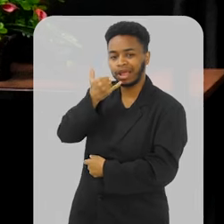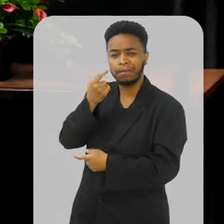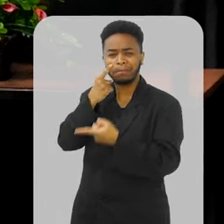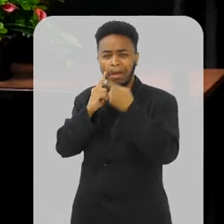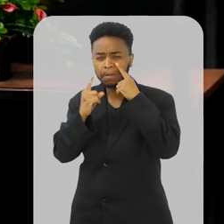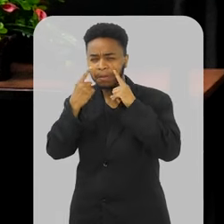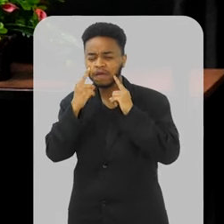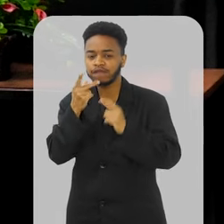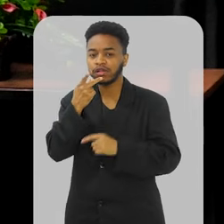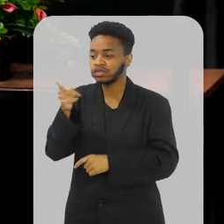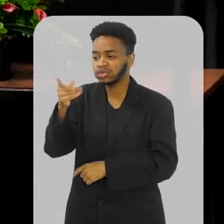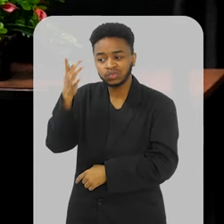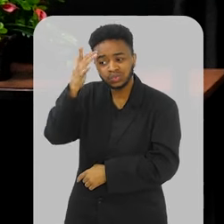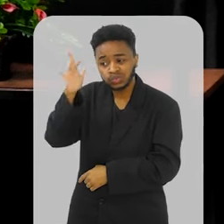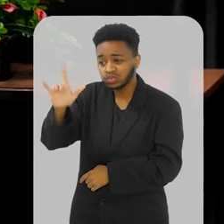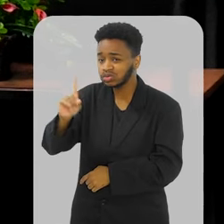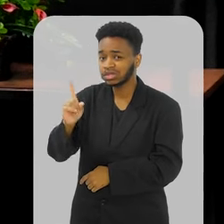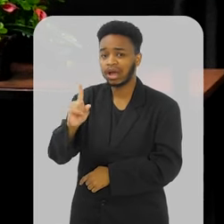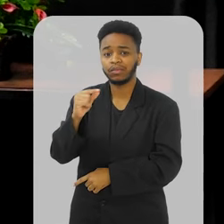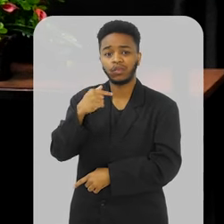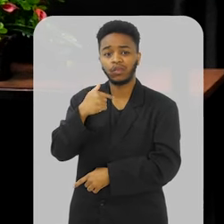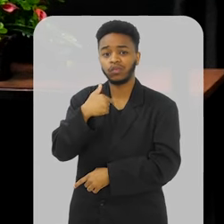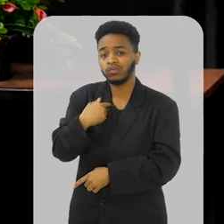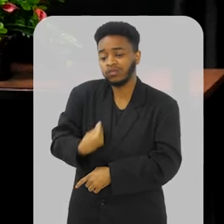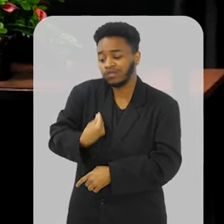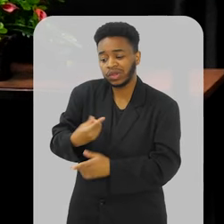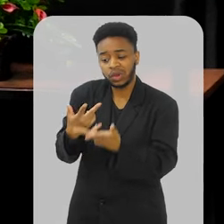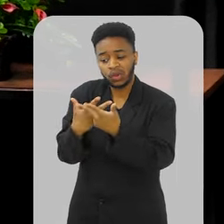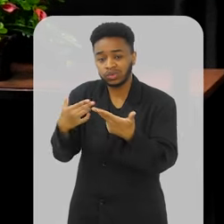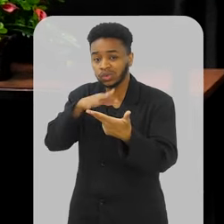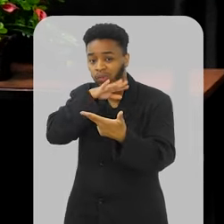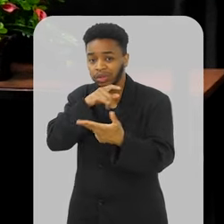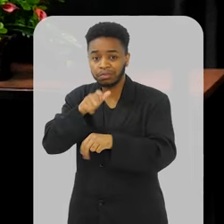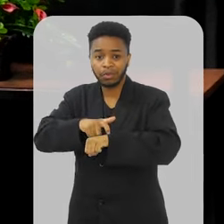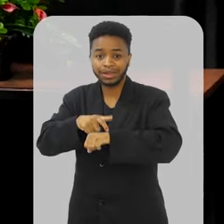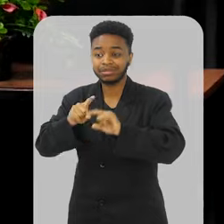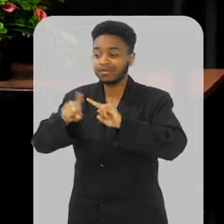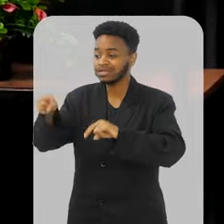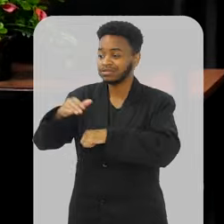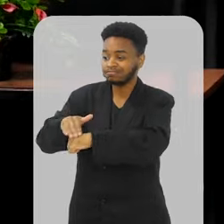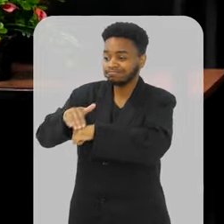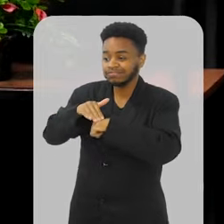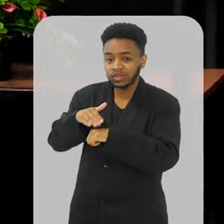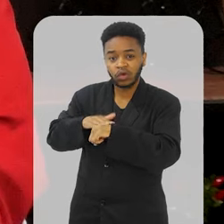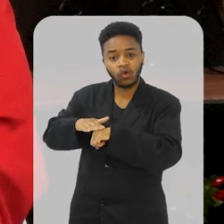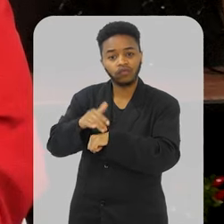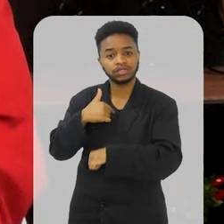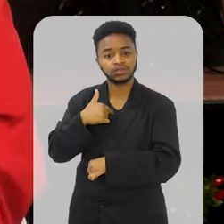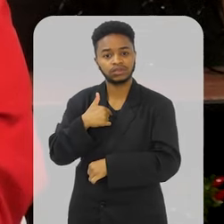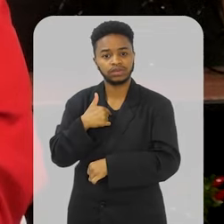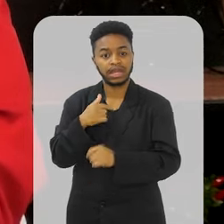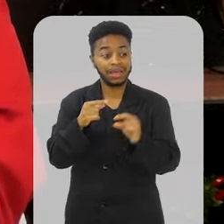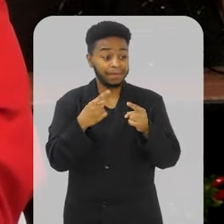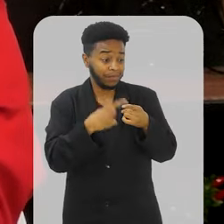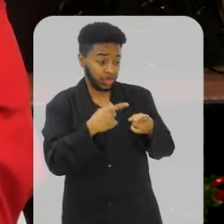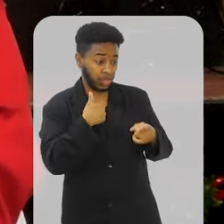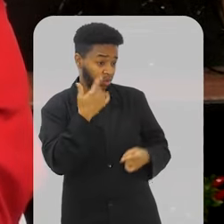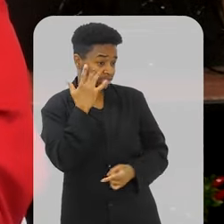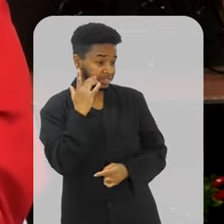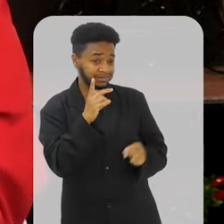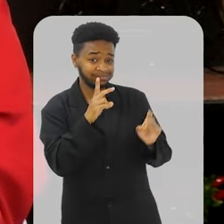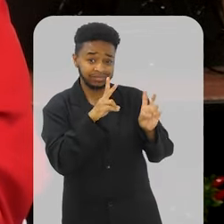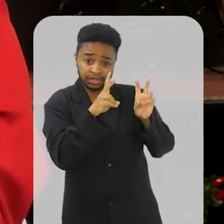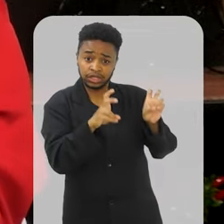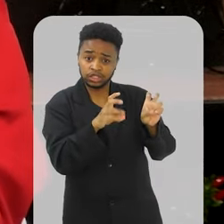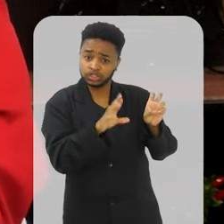me ligar Padre do senhor não sabe o que que eu estava vivendo naquele momento que o senhor falou comigo é que eu achei tudo muito assim quer dizer eu tava